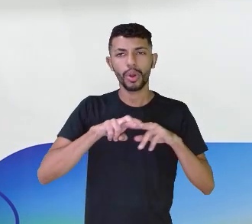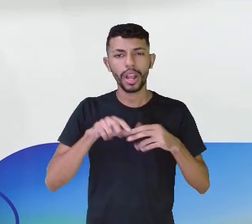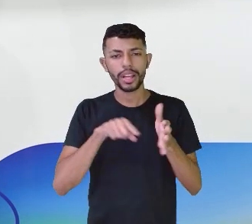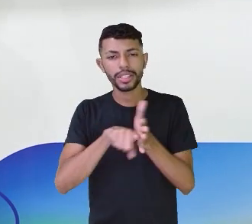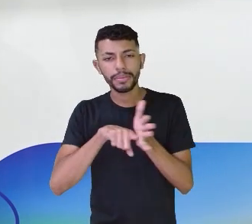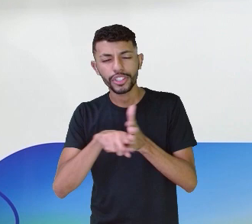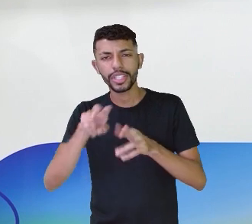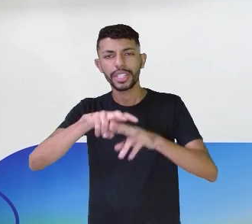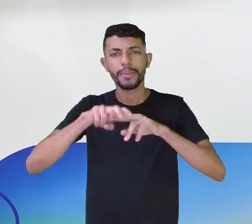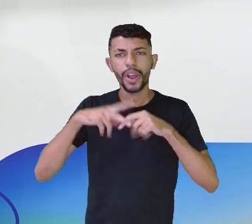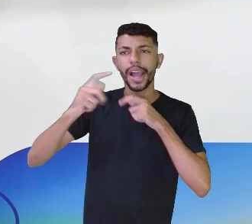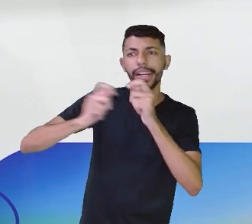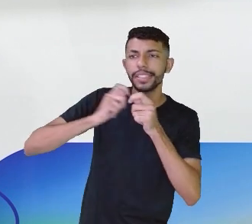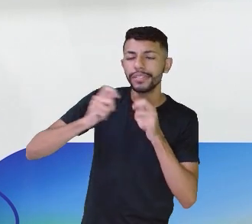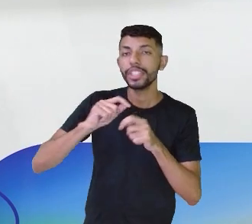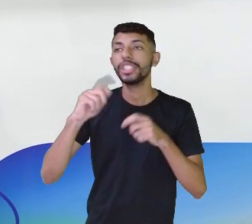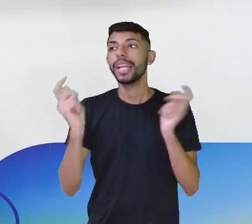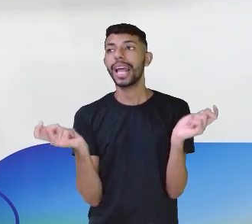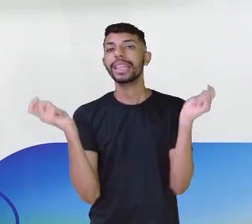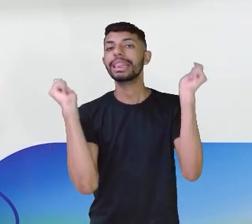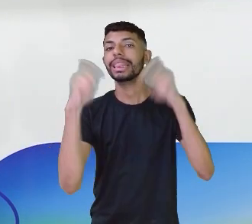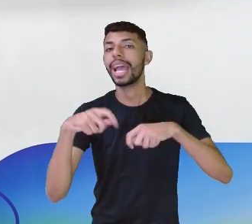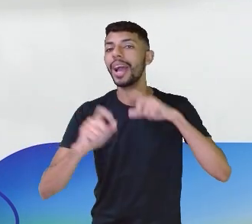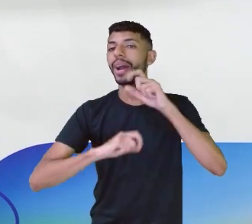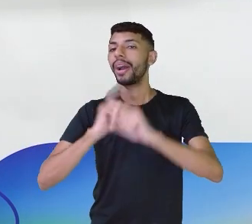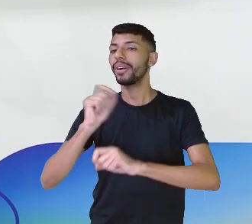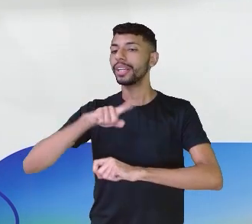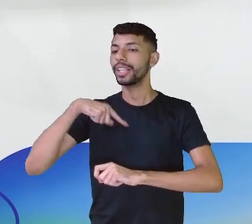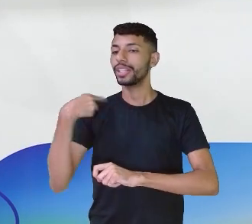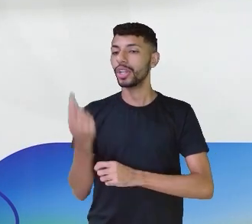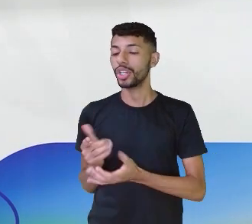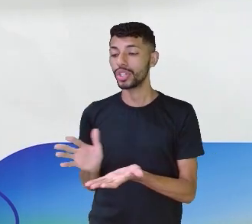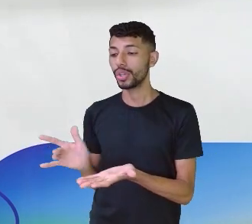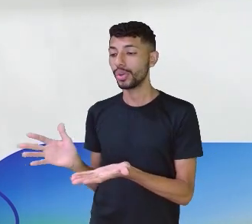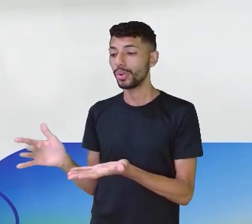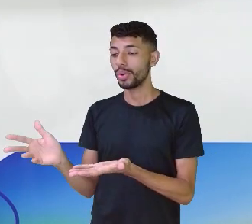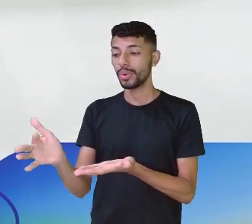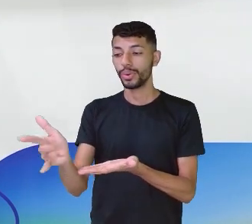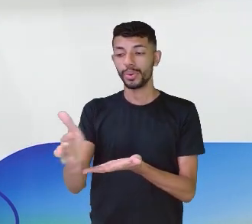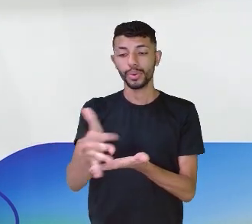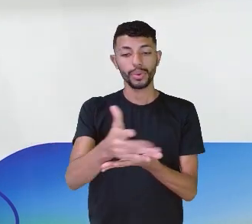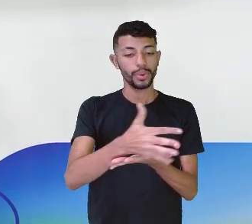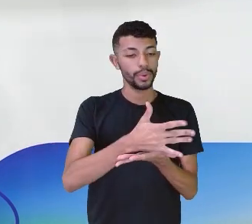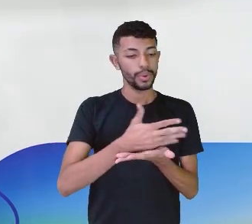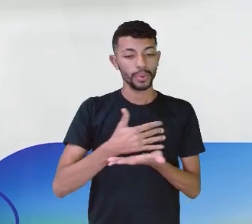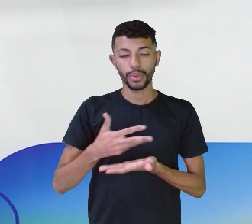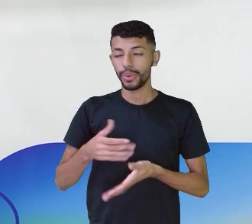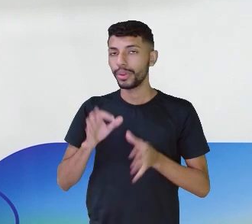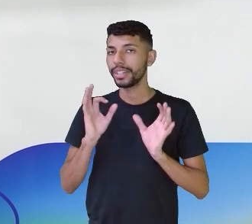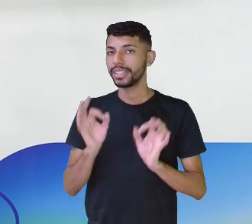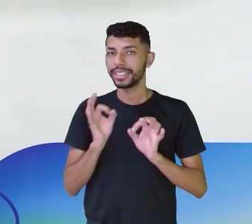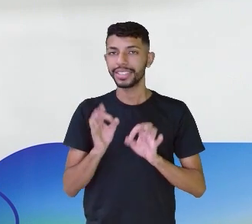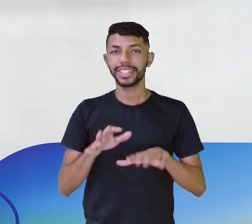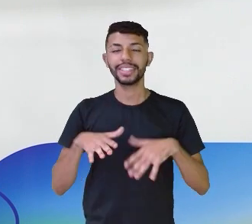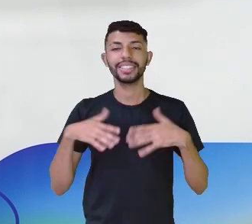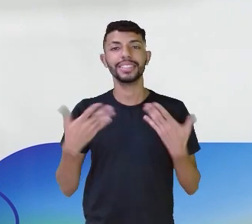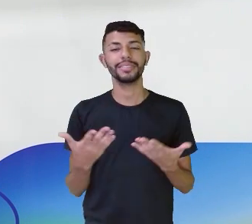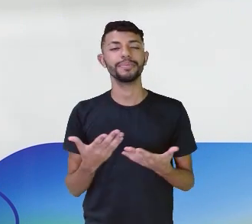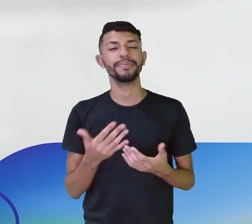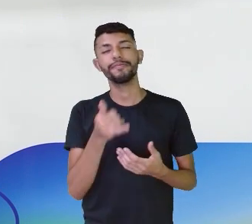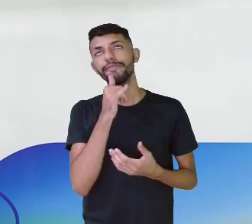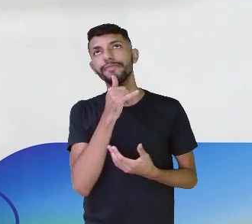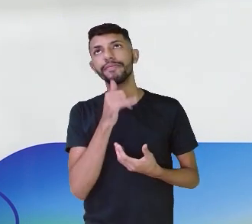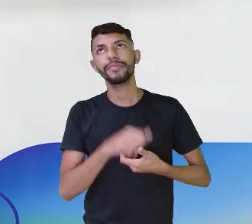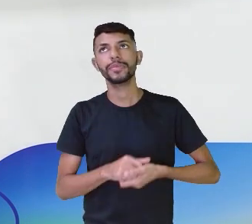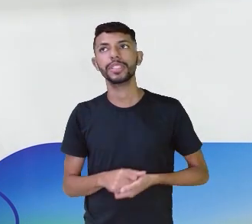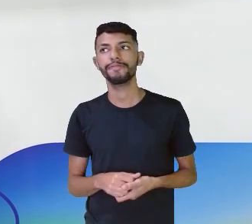uma entrevista, é possível a gente fazer um levantamento de dados. Por exemplo, eu quero saber